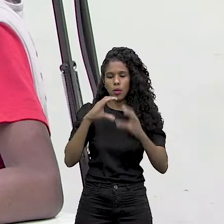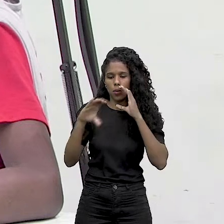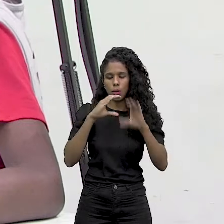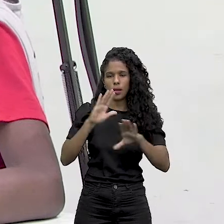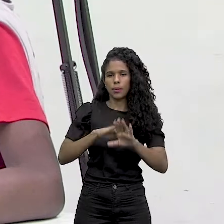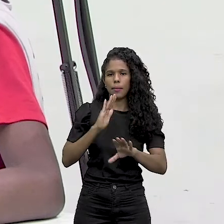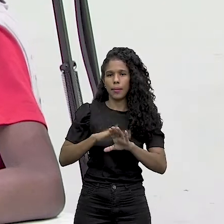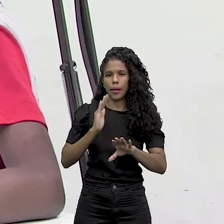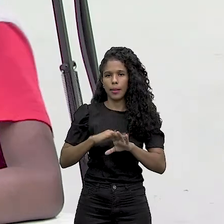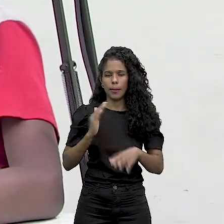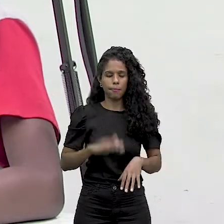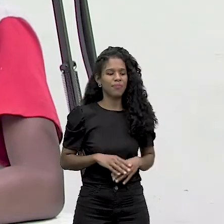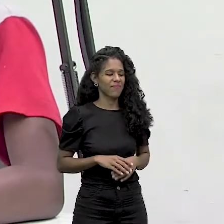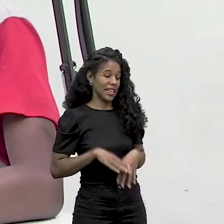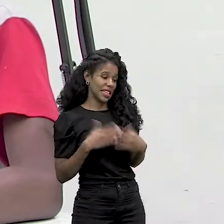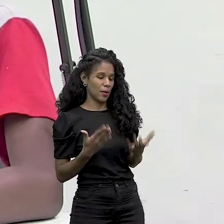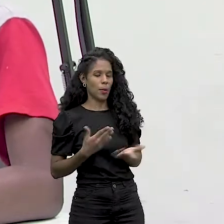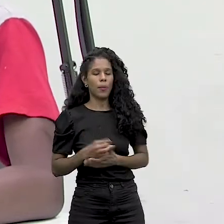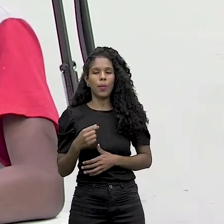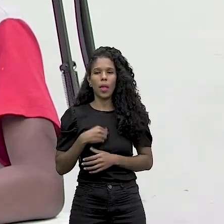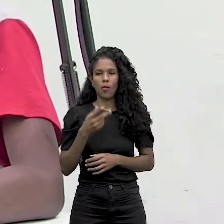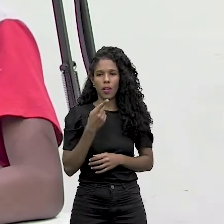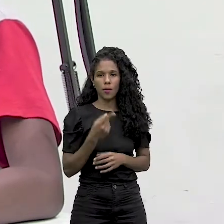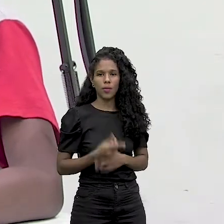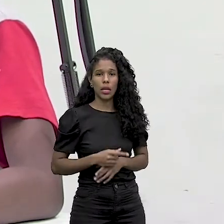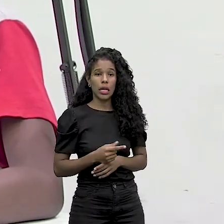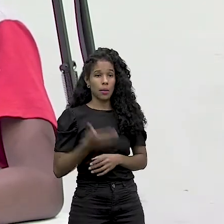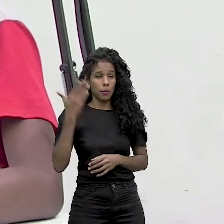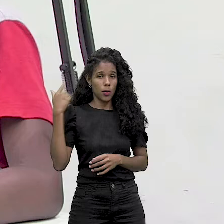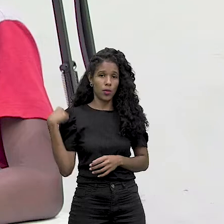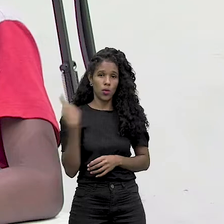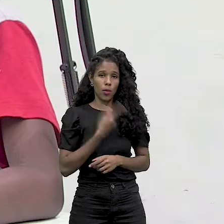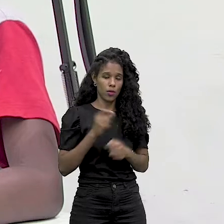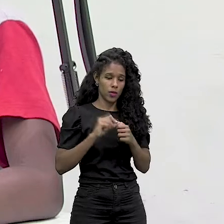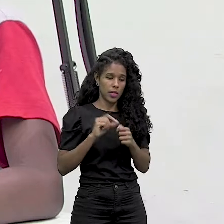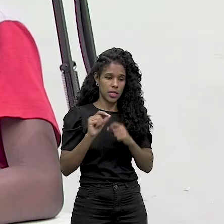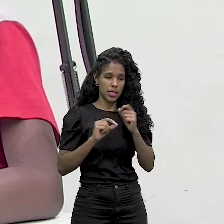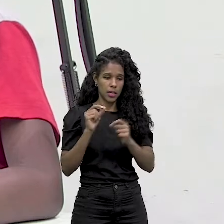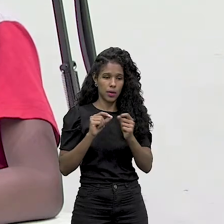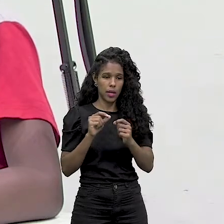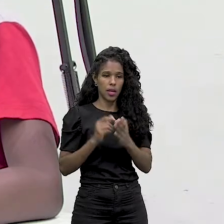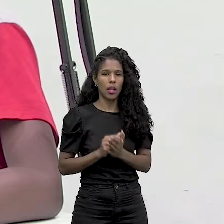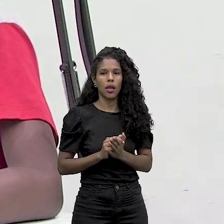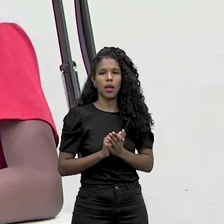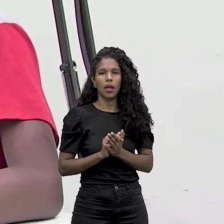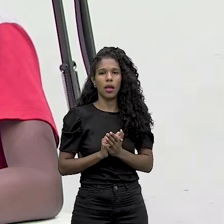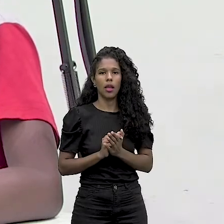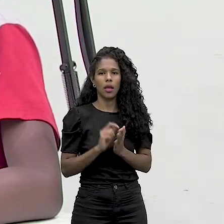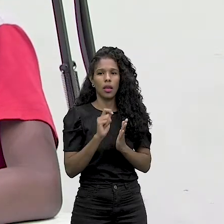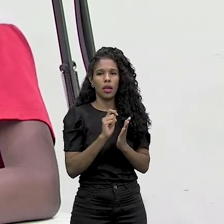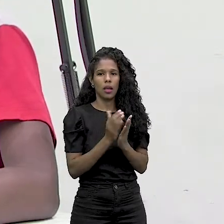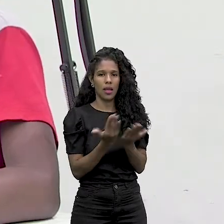educacional em Valadares, nós fazíamos o diário em papel. Nós não, gente, eu não peguei essa época, porque eu sou uma pessoa muito jovem.